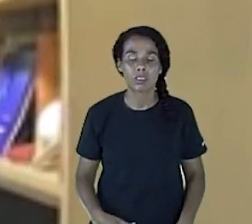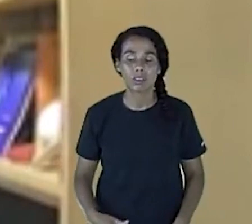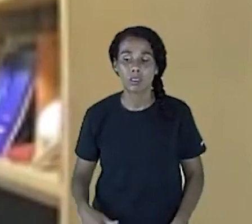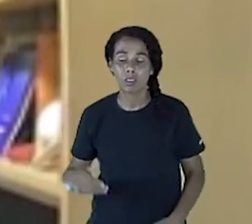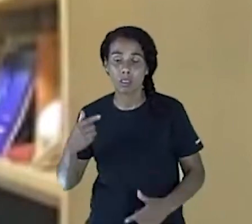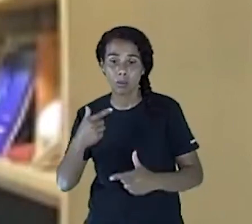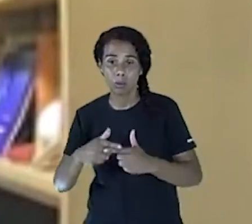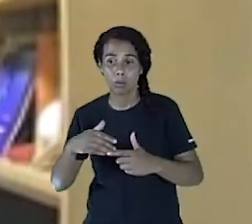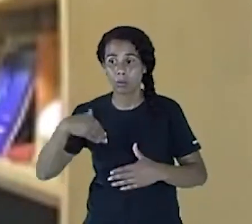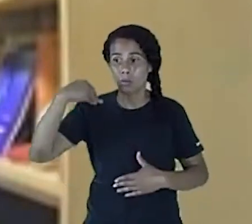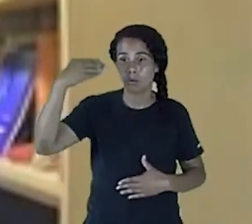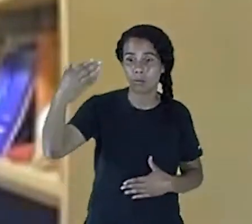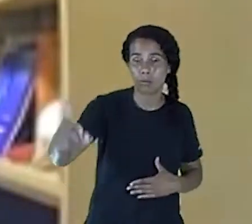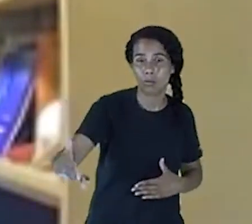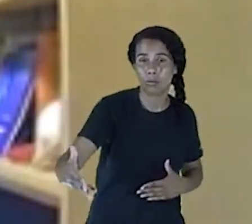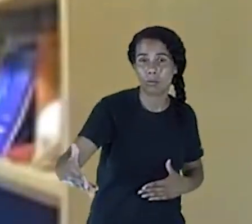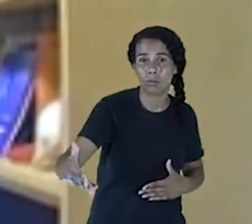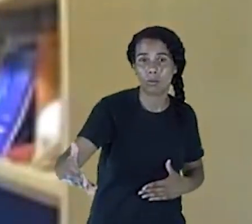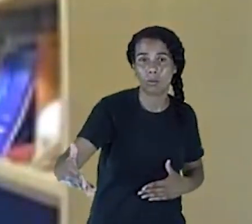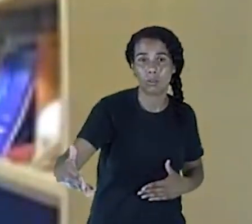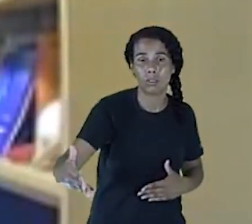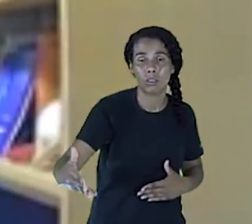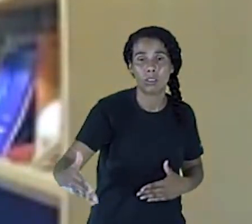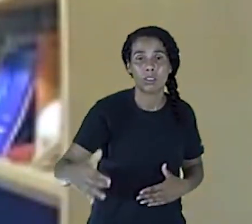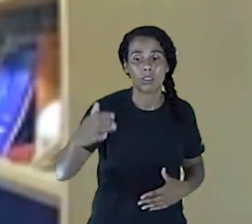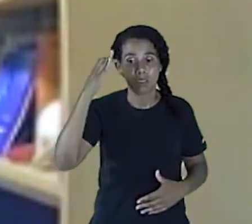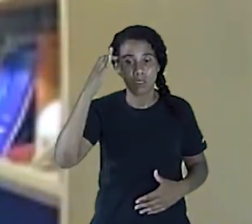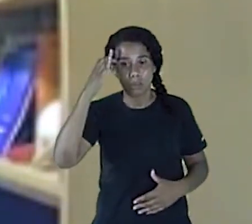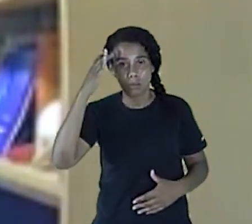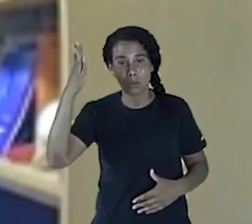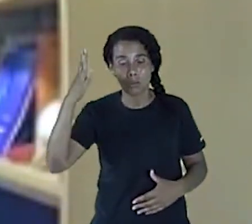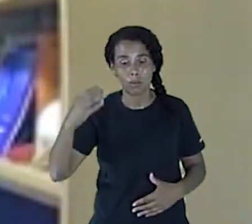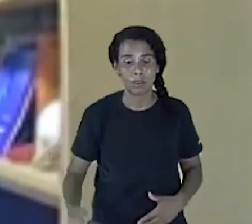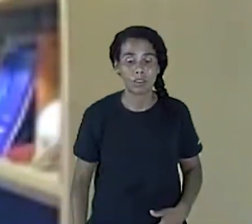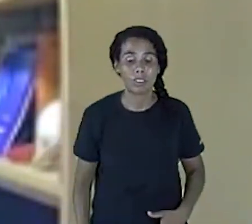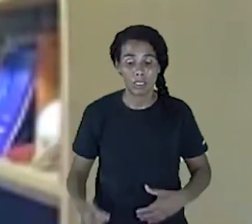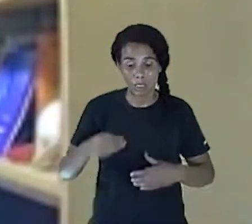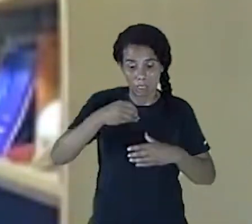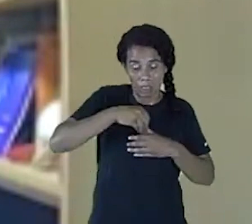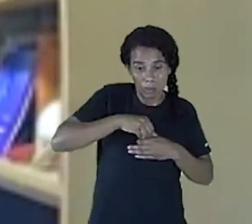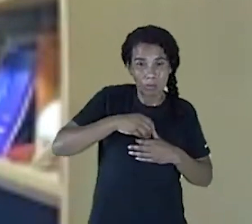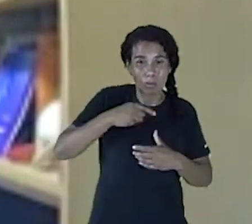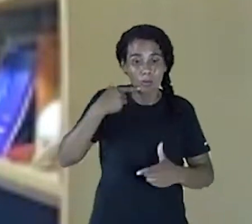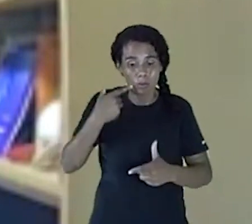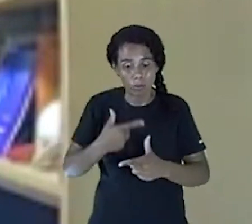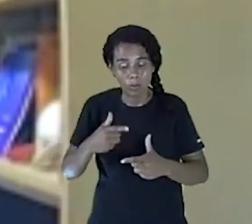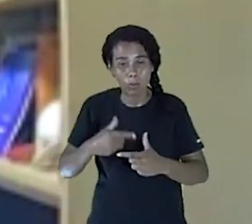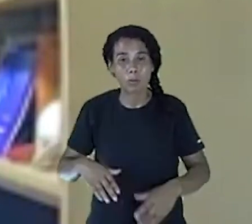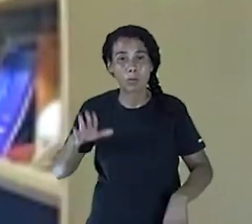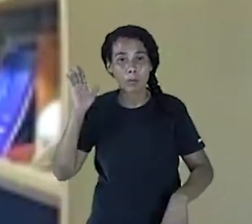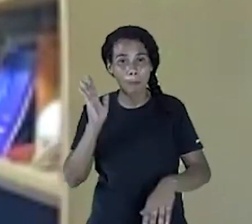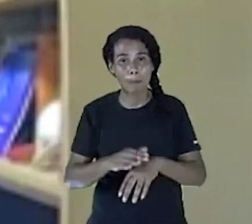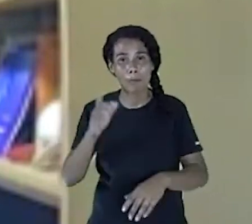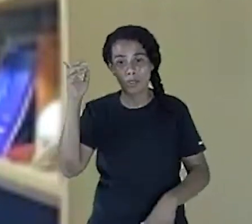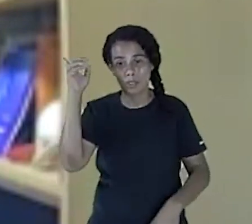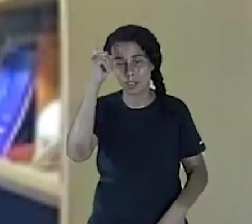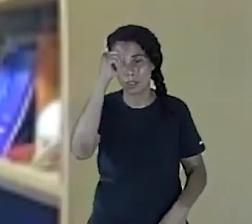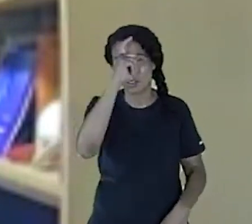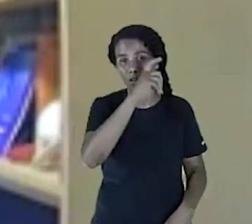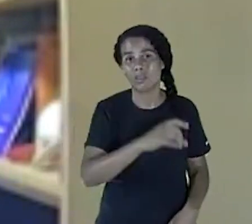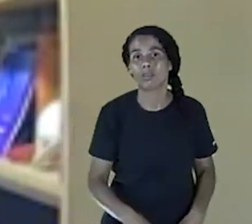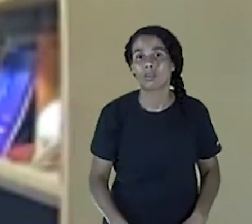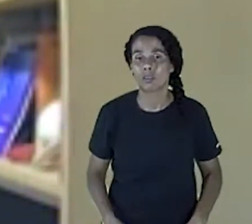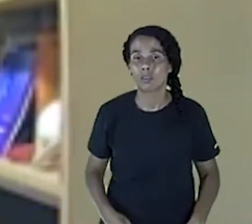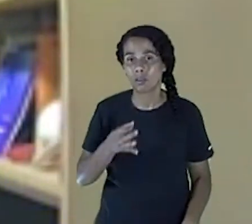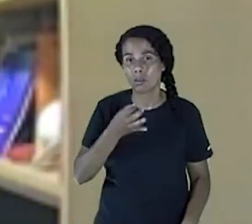principalmente desde os anos 80, quando eu tomei conhecimento das mensagens até dos mestres ascensionados, do qual eu sou muito